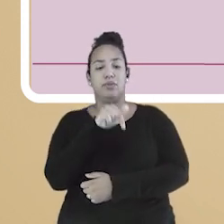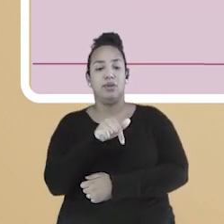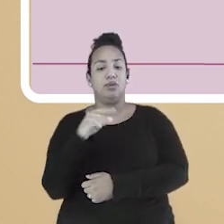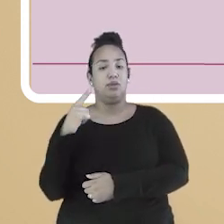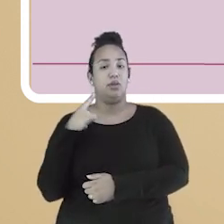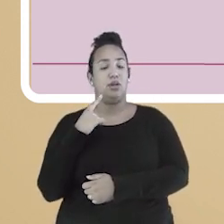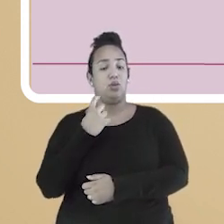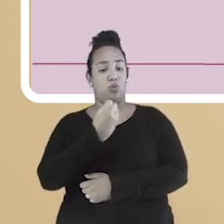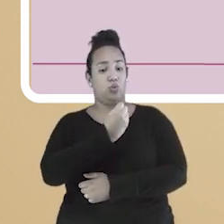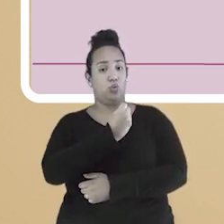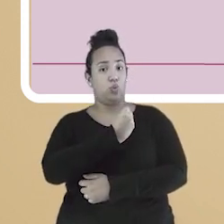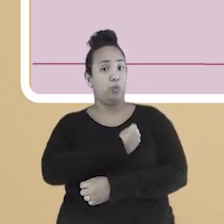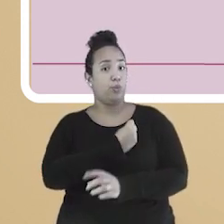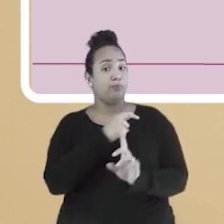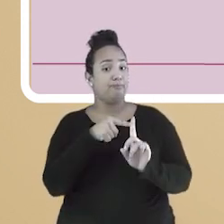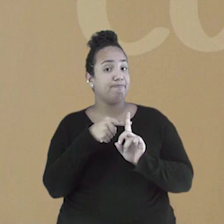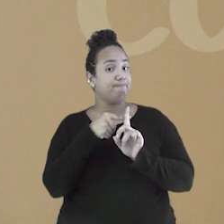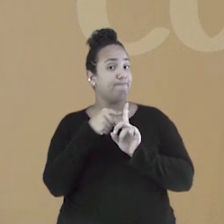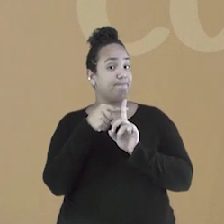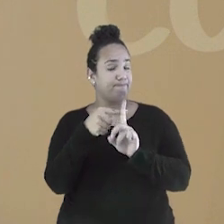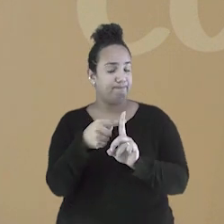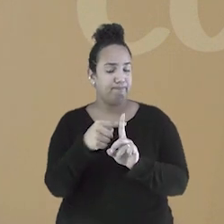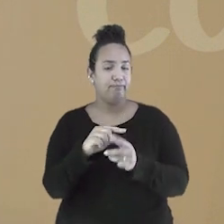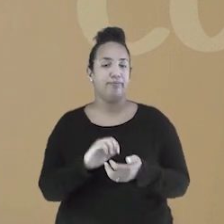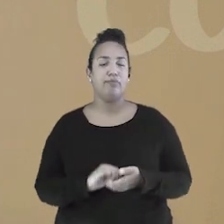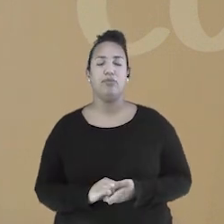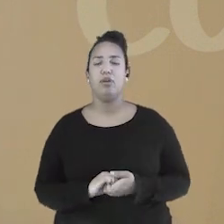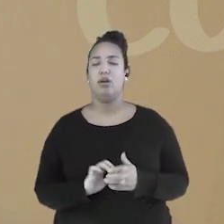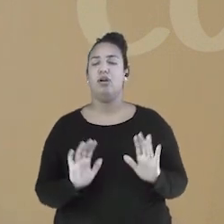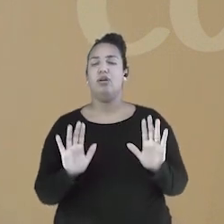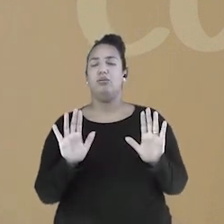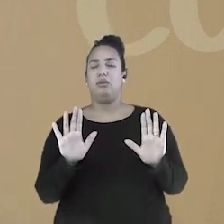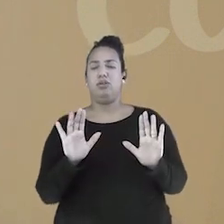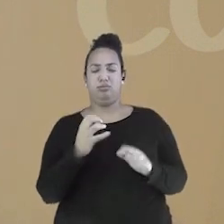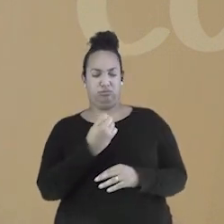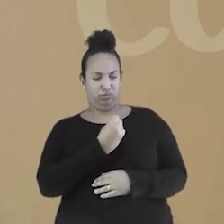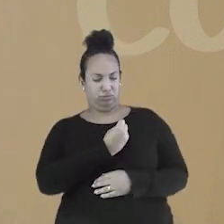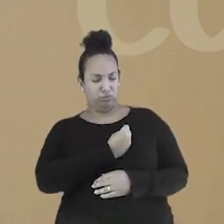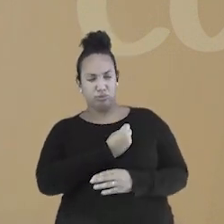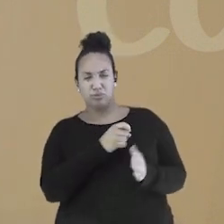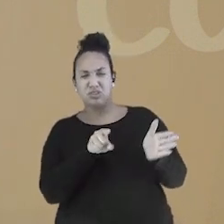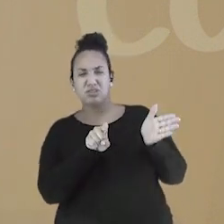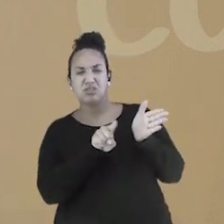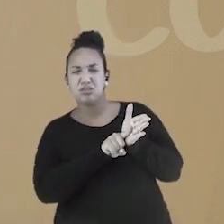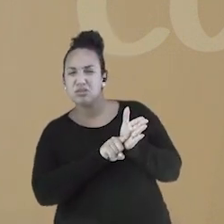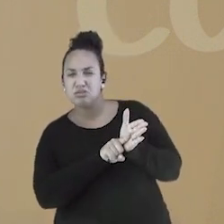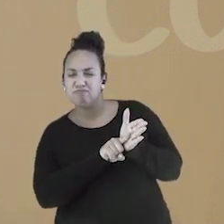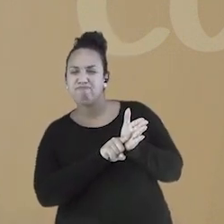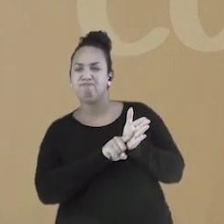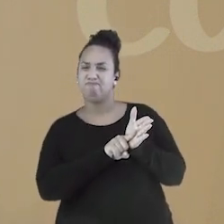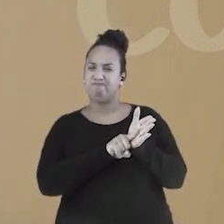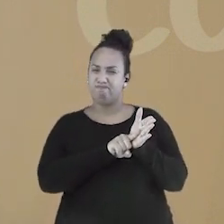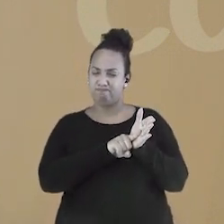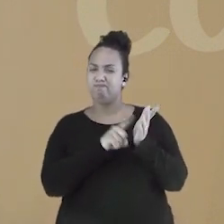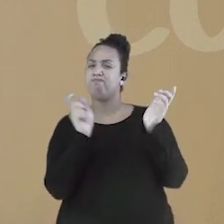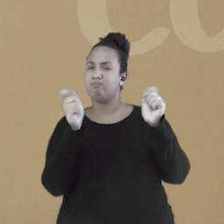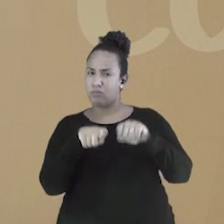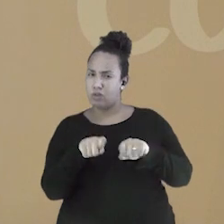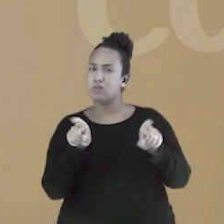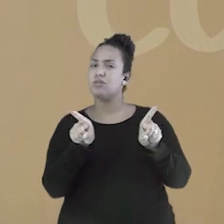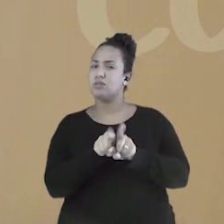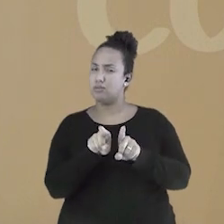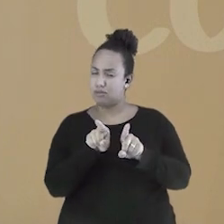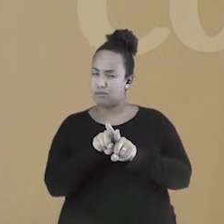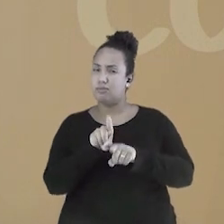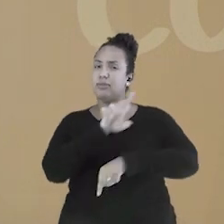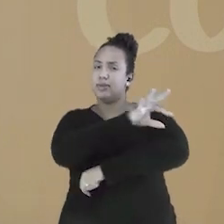os números positivos. Mas e os números inteiros negativos? Eles também podem ser representados em uma